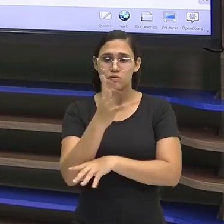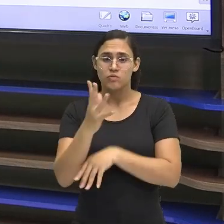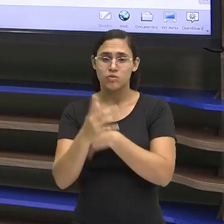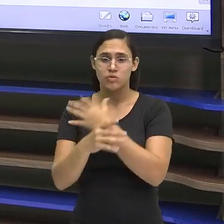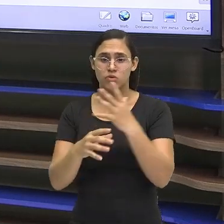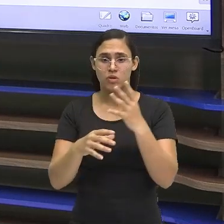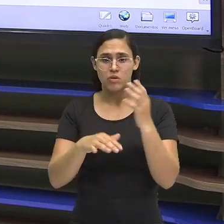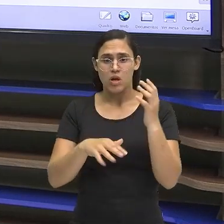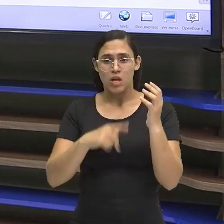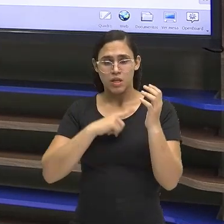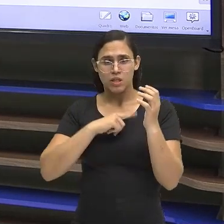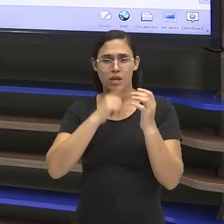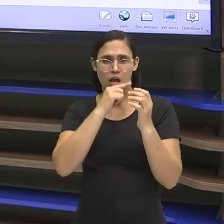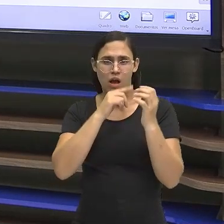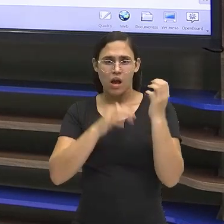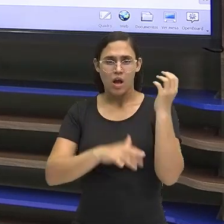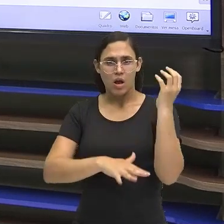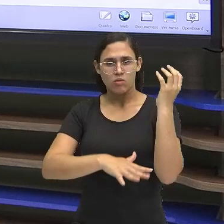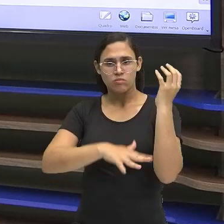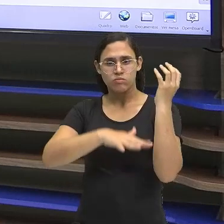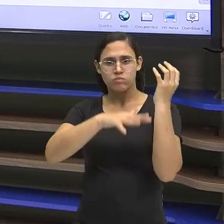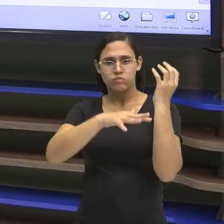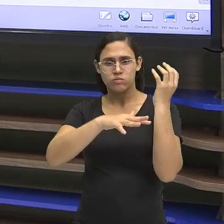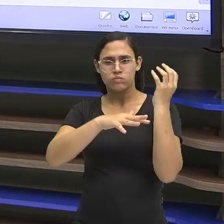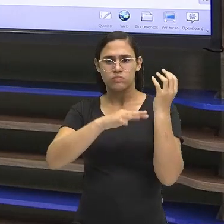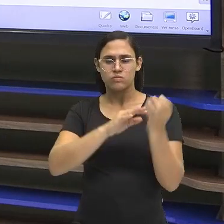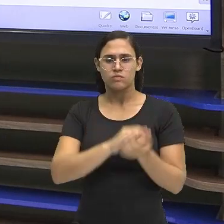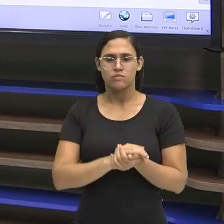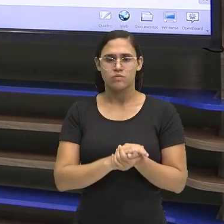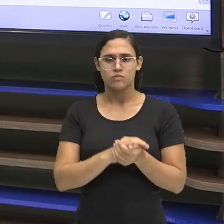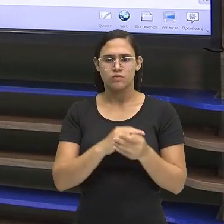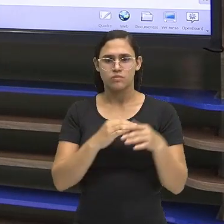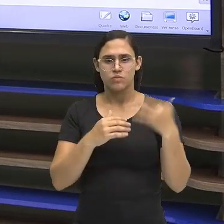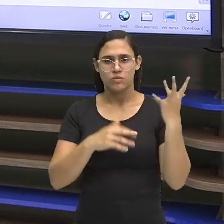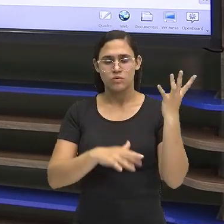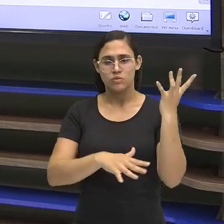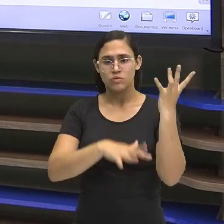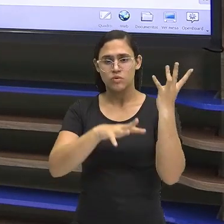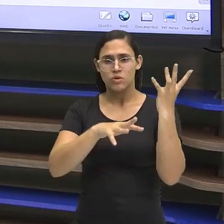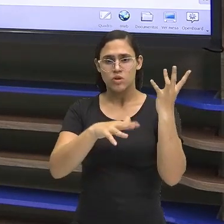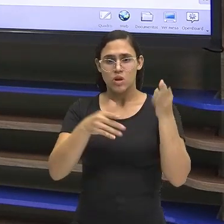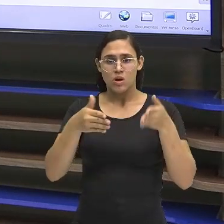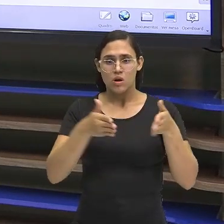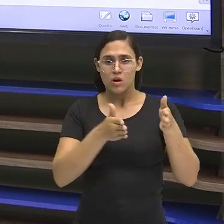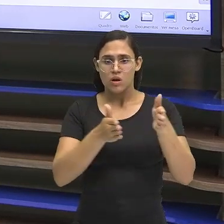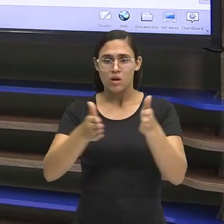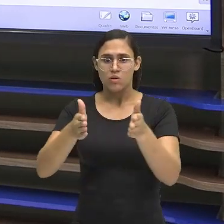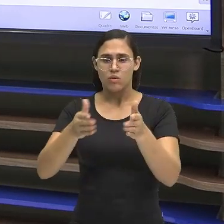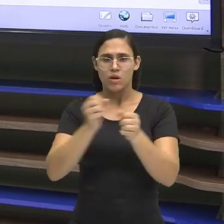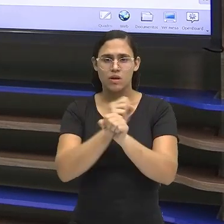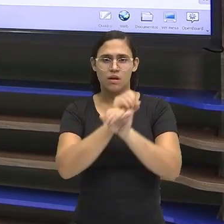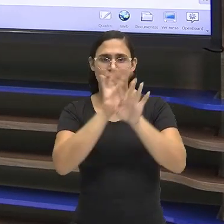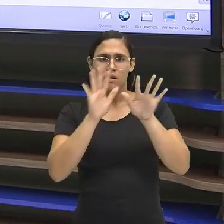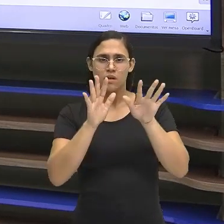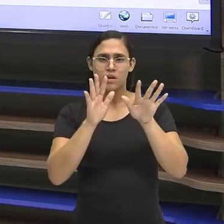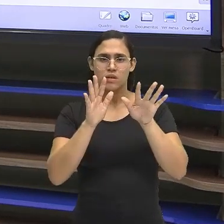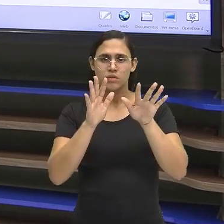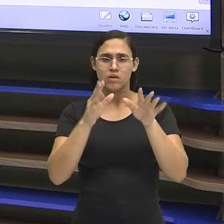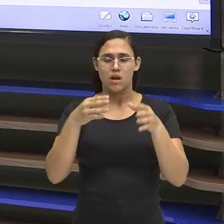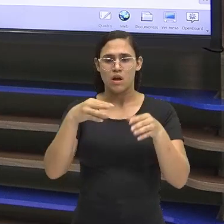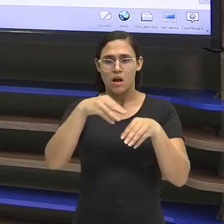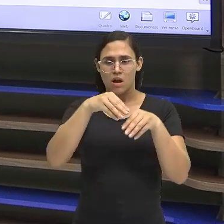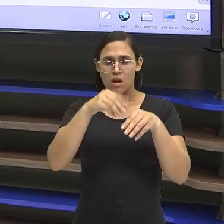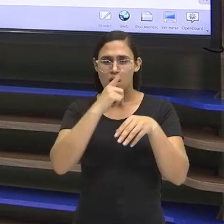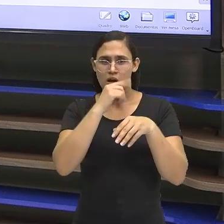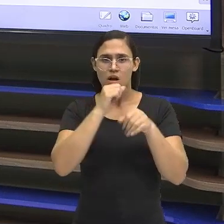são inundáveis, que são as florestas de várzea, né? Elas vão ser inundadas pelos rios de água branca, né? Ou barrenta, que